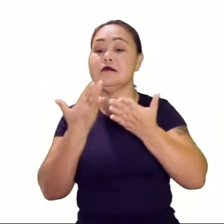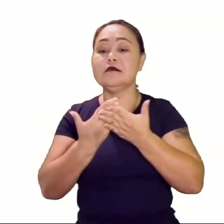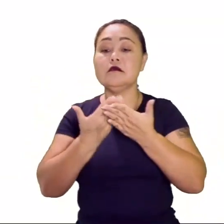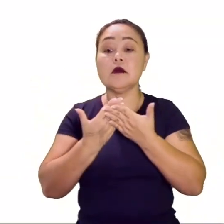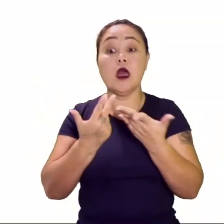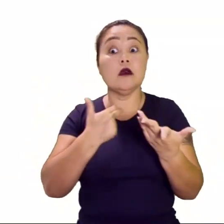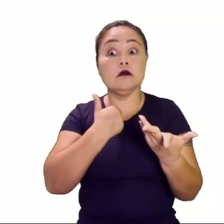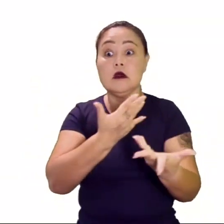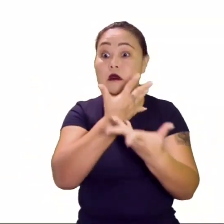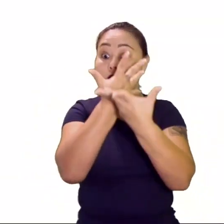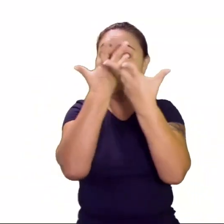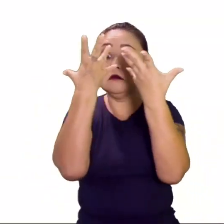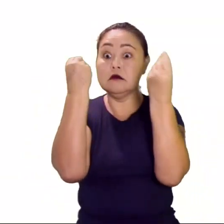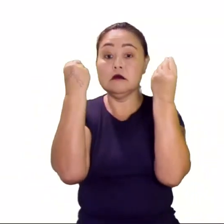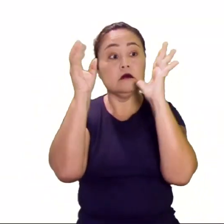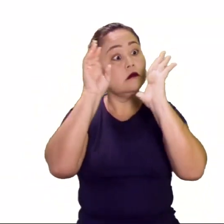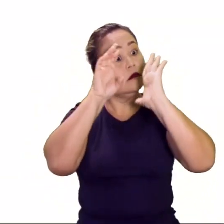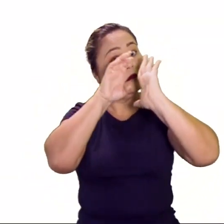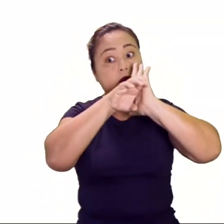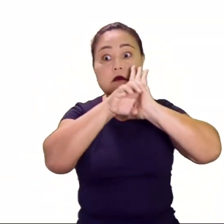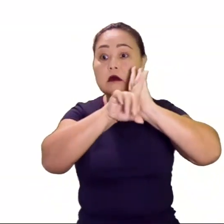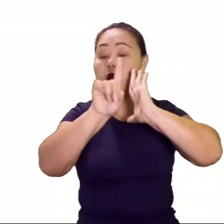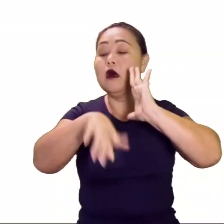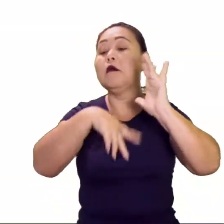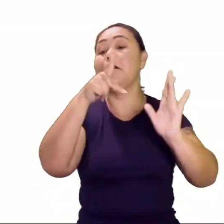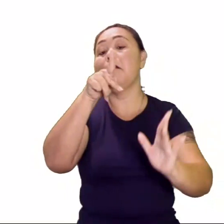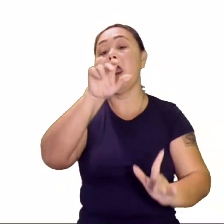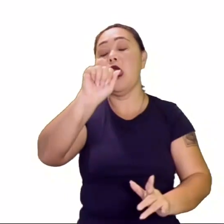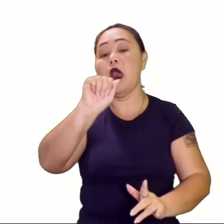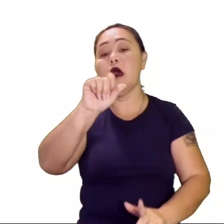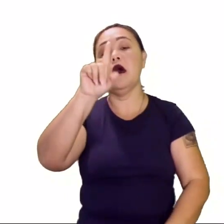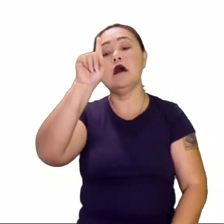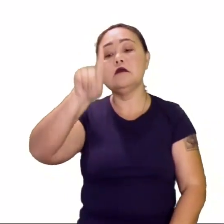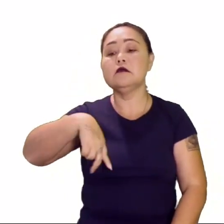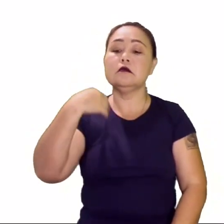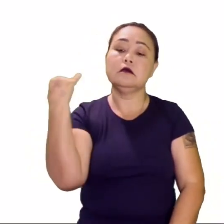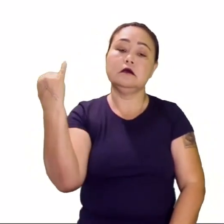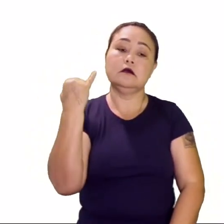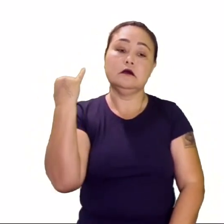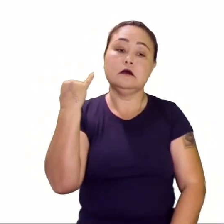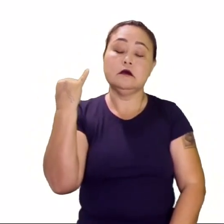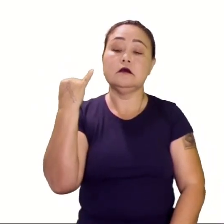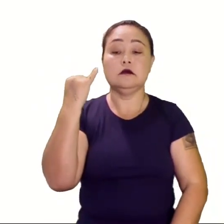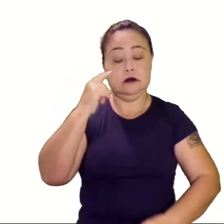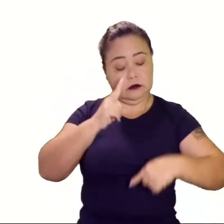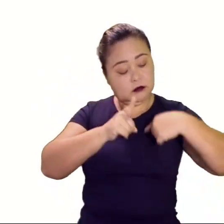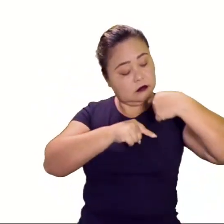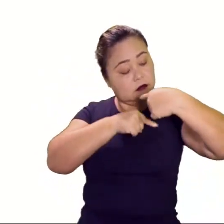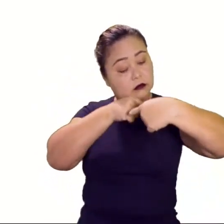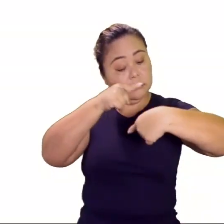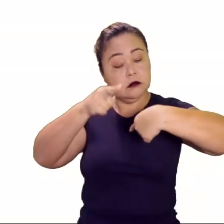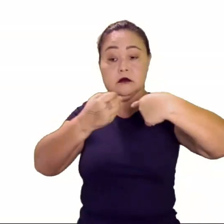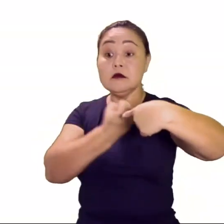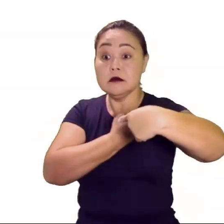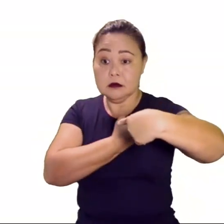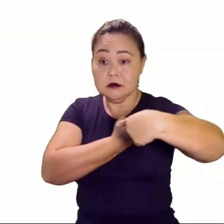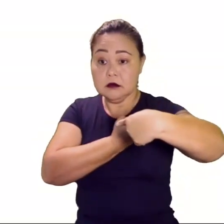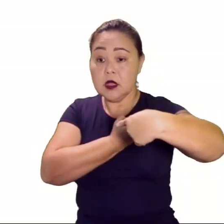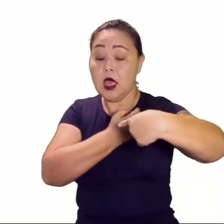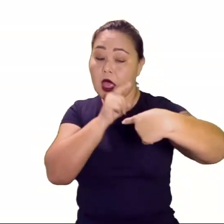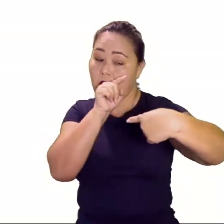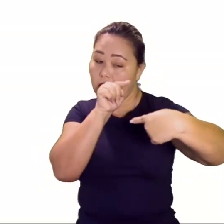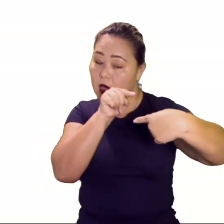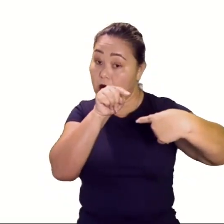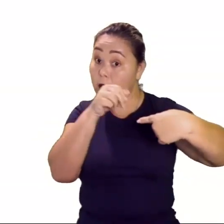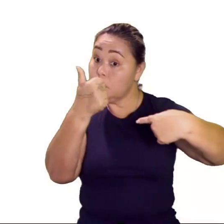não podemos esquecer a definição. A definição de PA é muito importante. É uma sequência onde cada termo, a